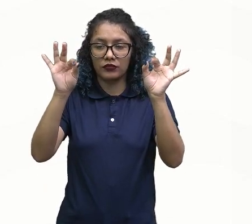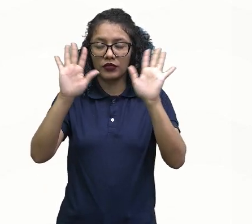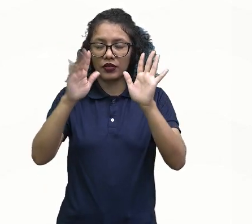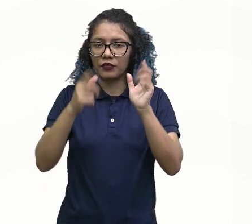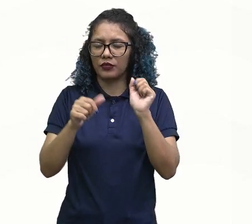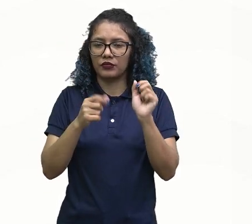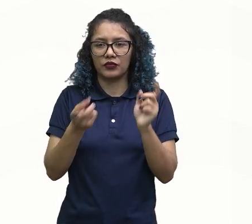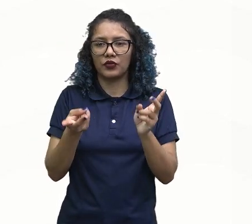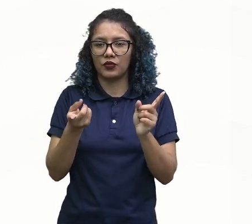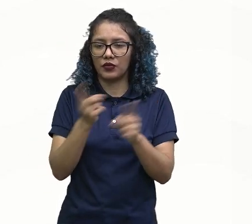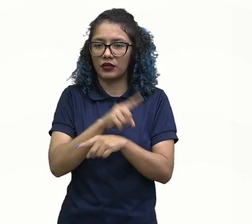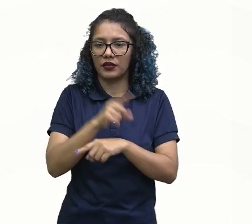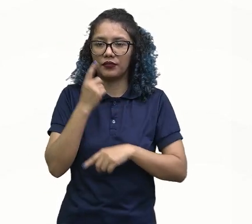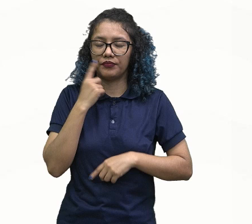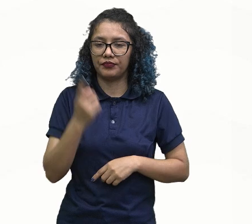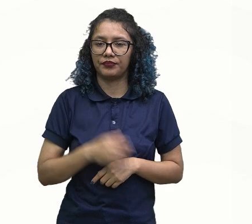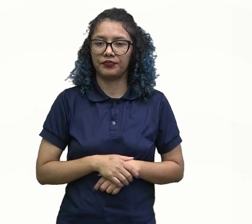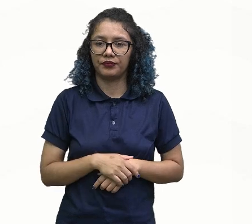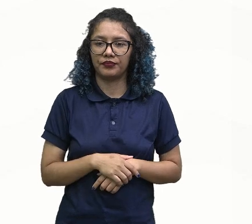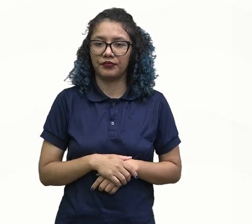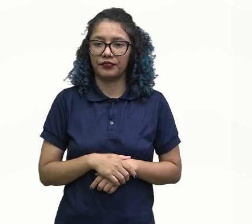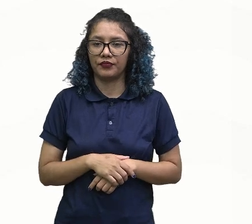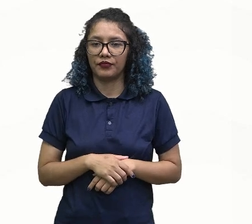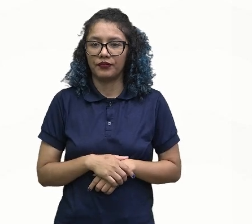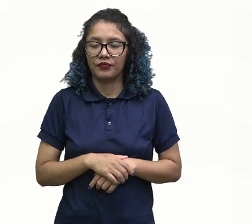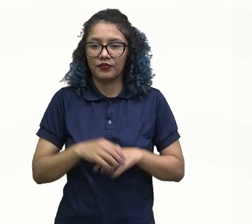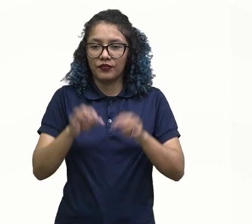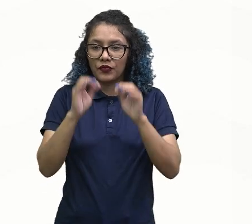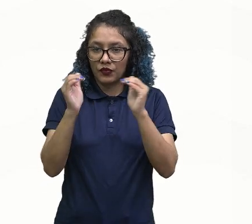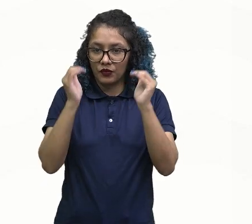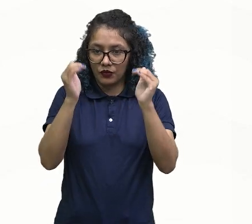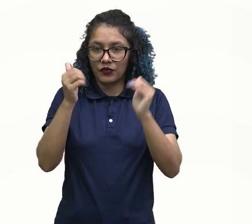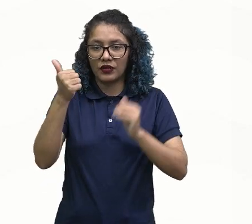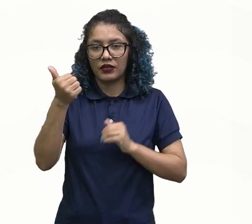né? Aqui é 100 graus Celsius.